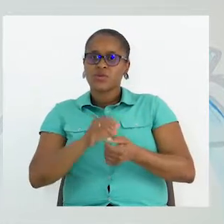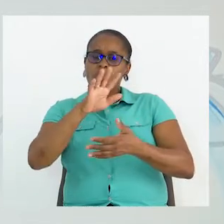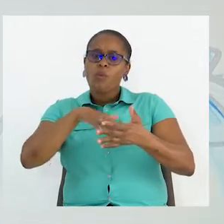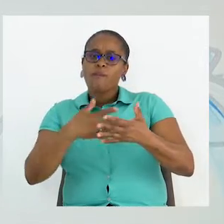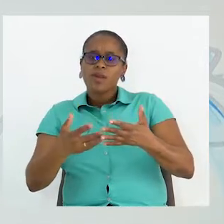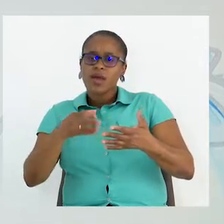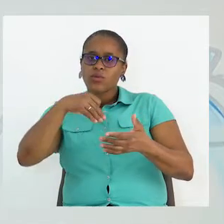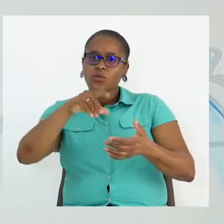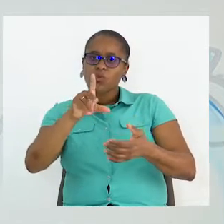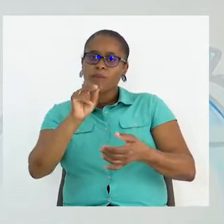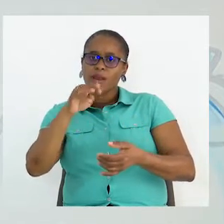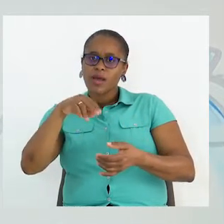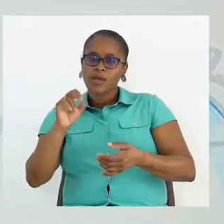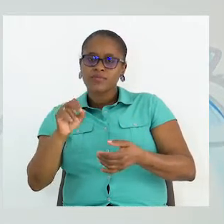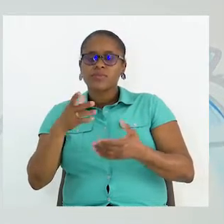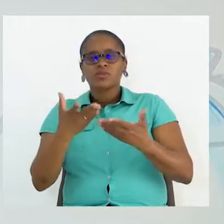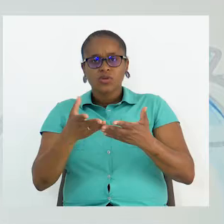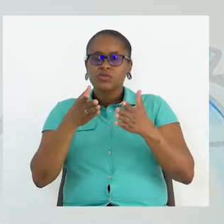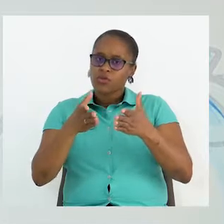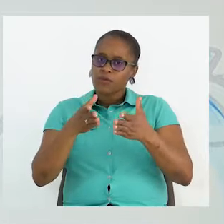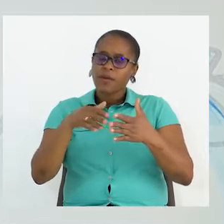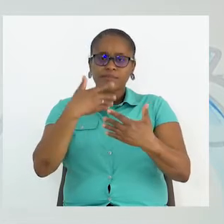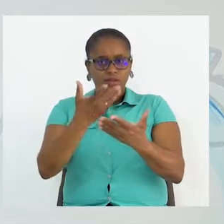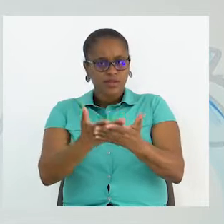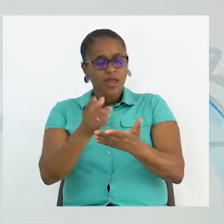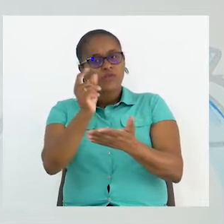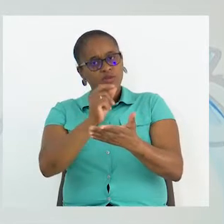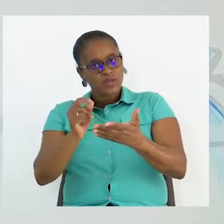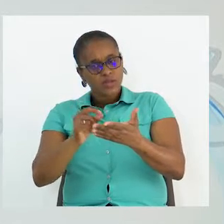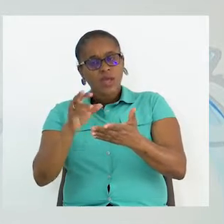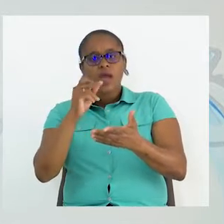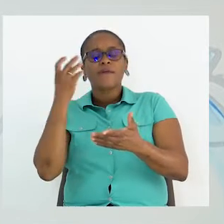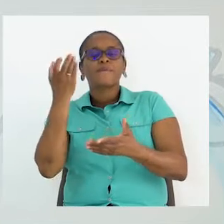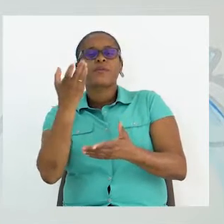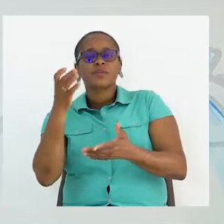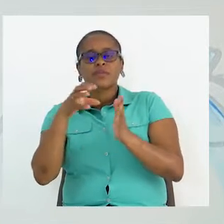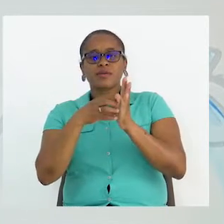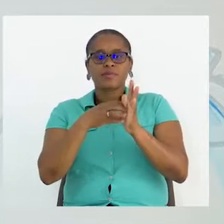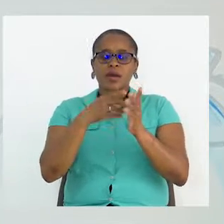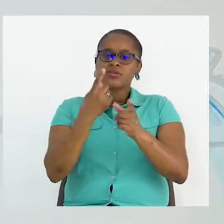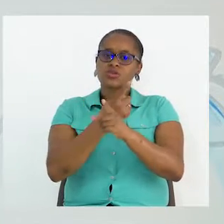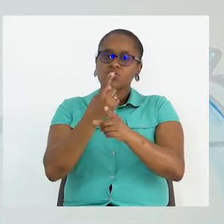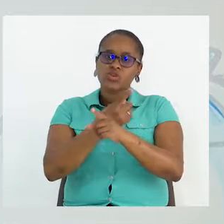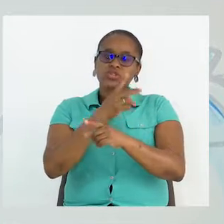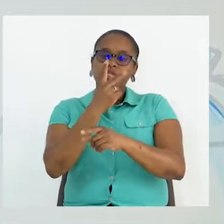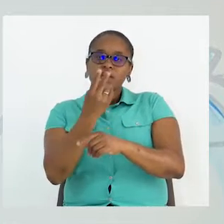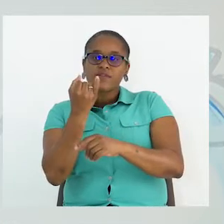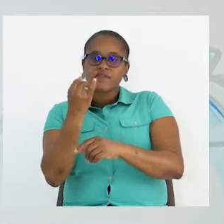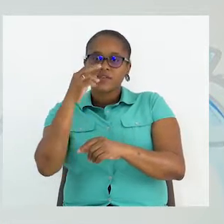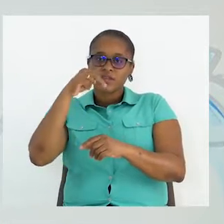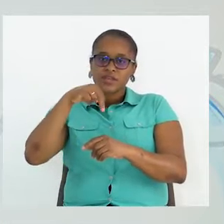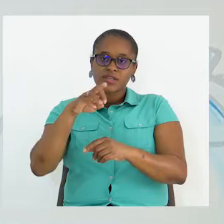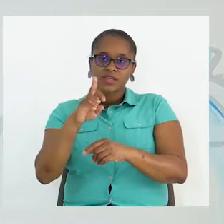para representar o ambiente, as imagens e o objeto nas vinhetas. Podem